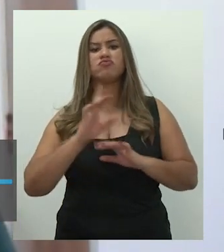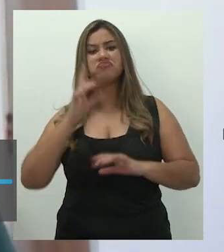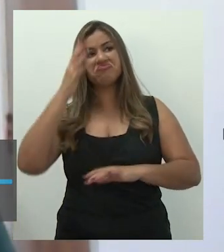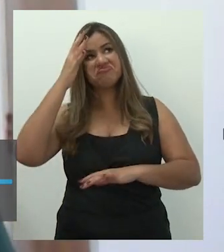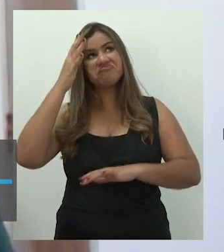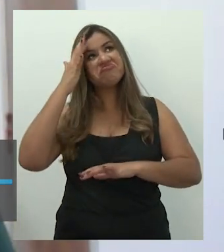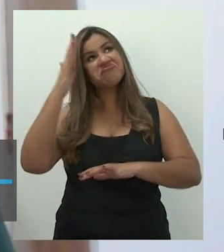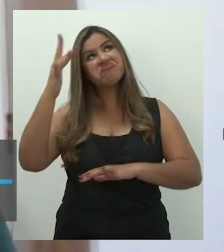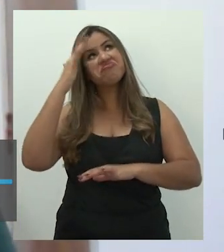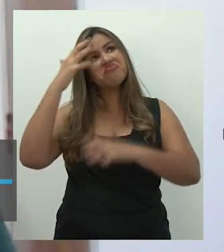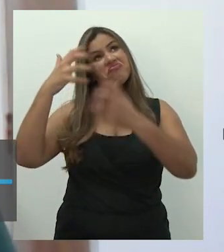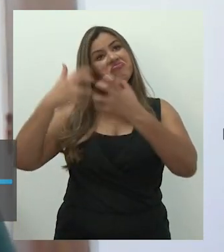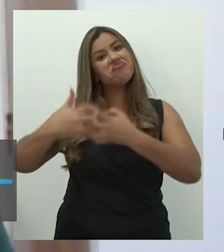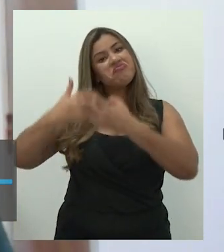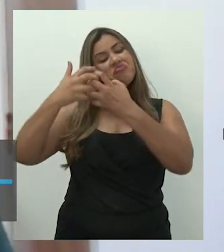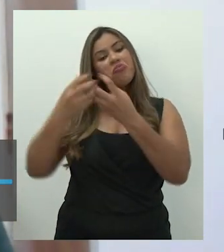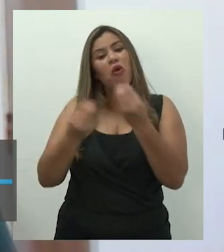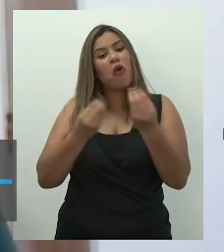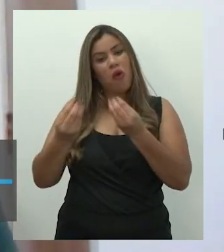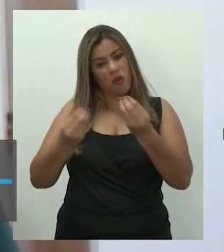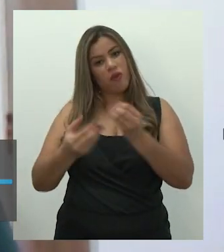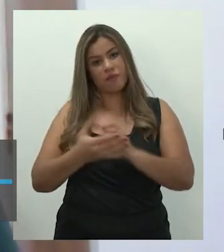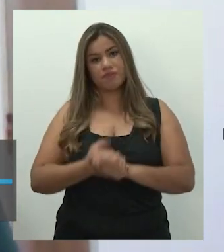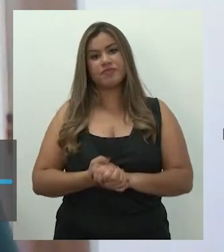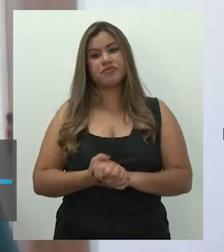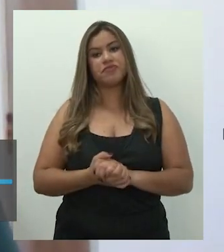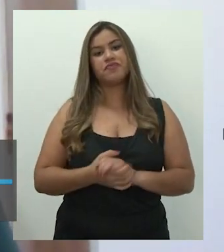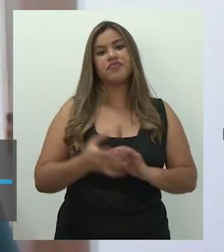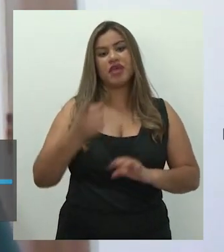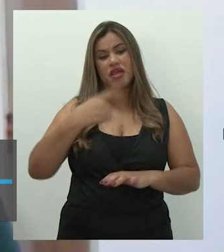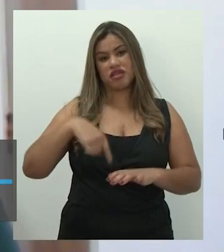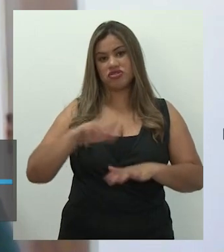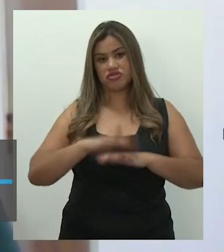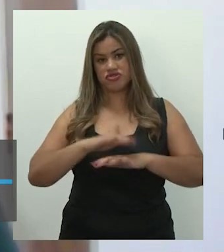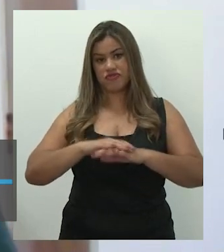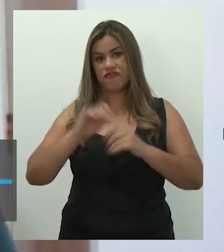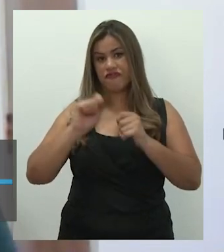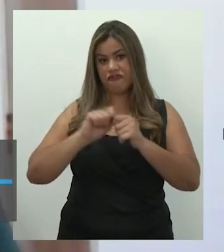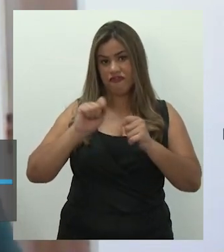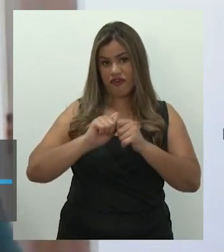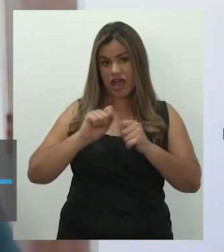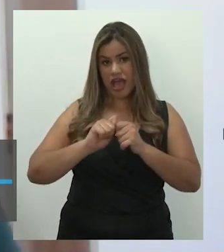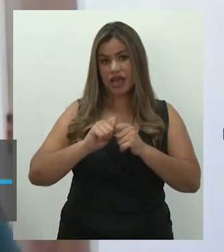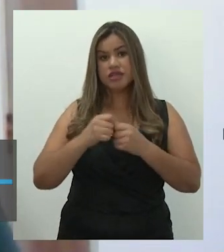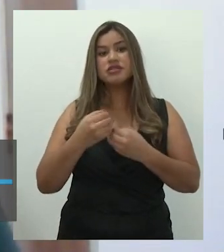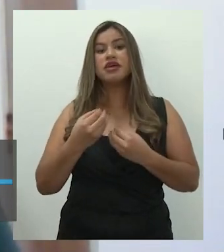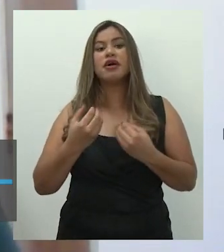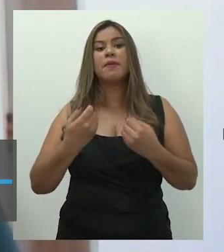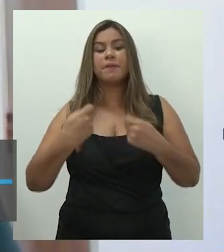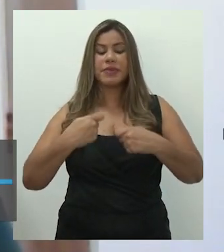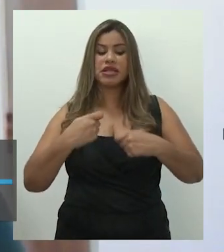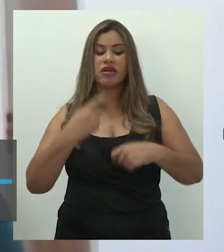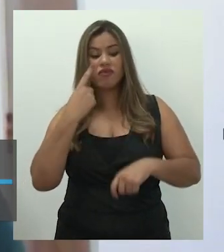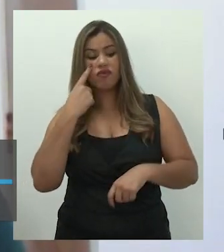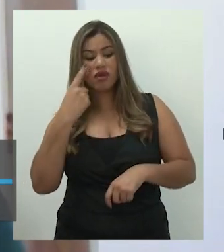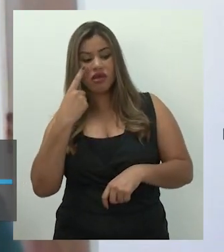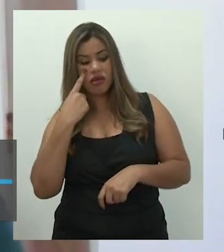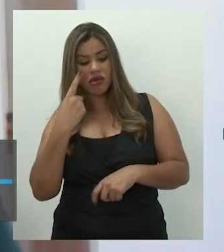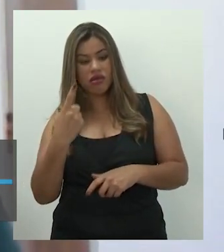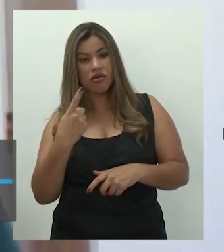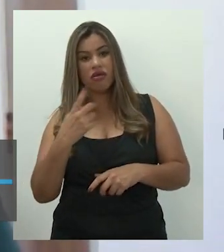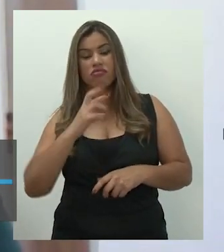pensa num esquema para resolver isso. E quando a gente faz esses esquemas, a gente está generalizando